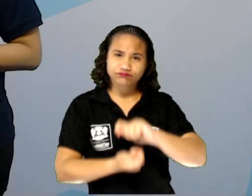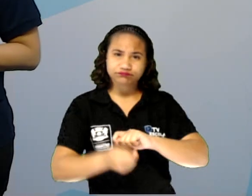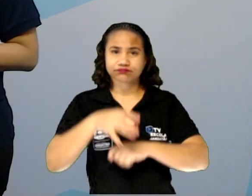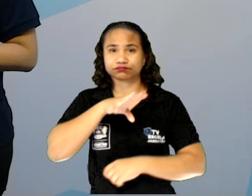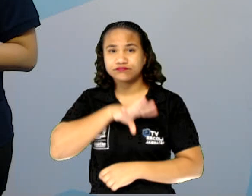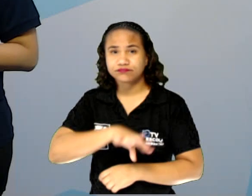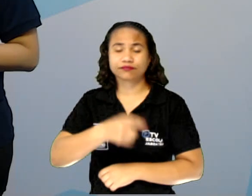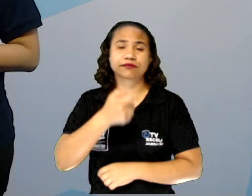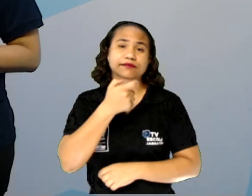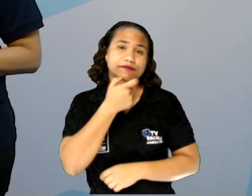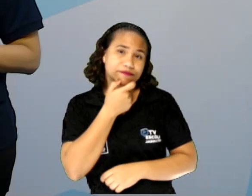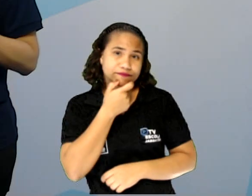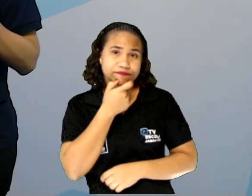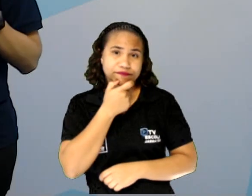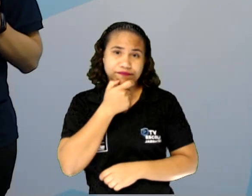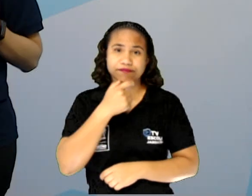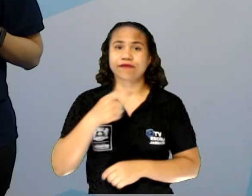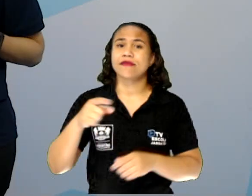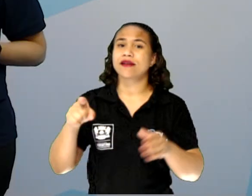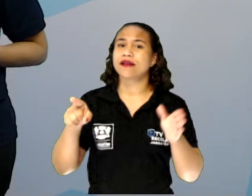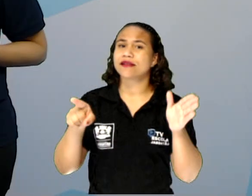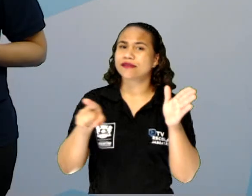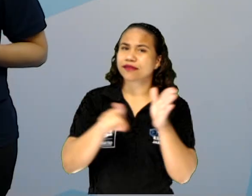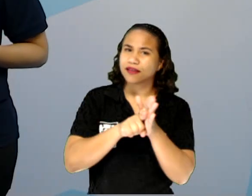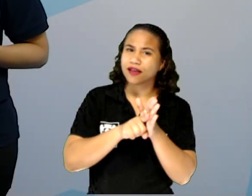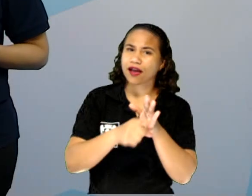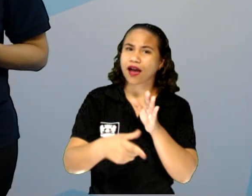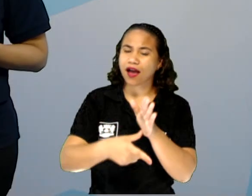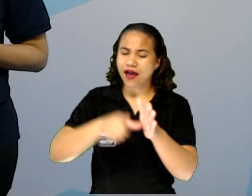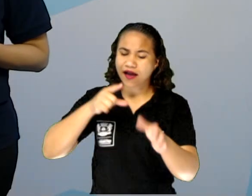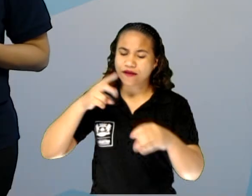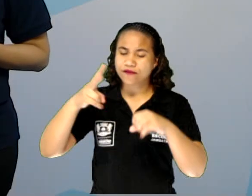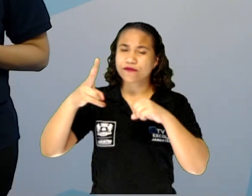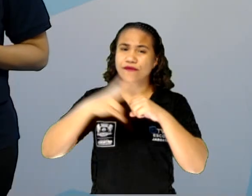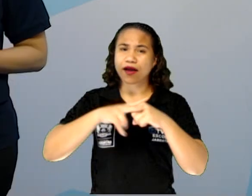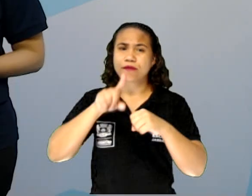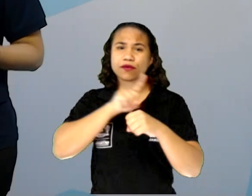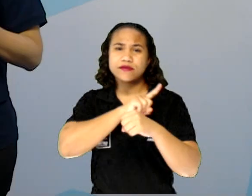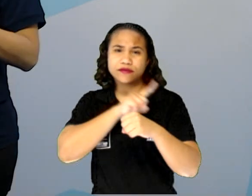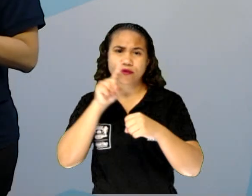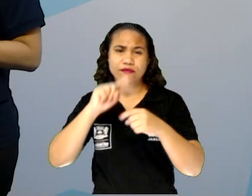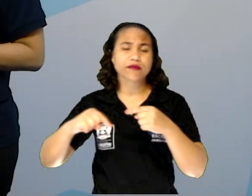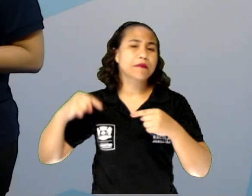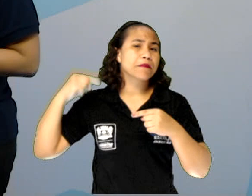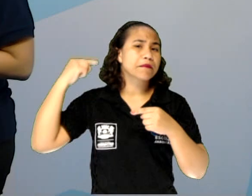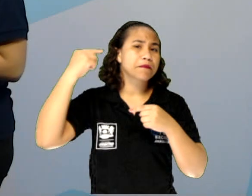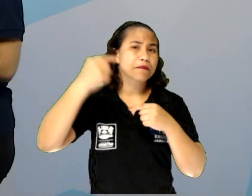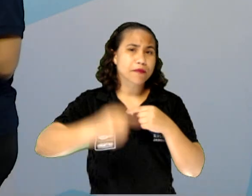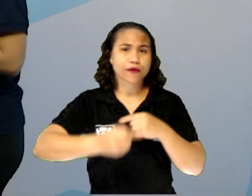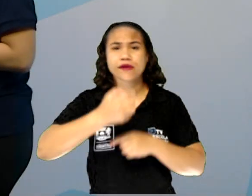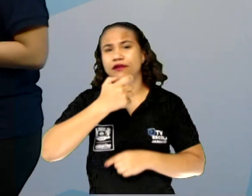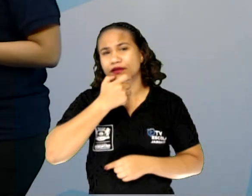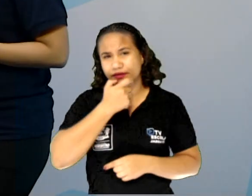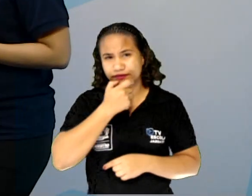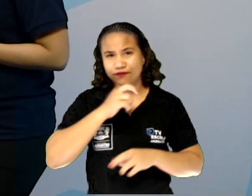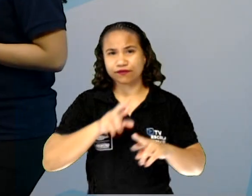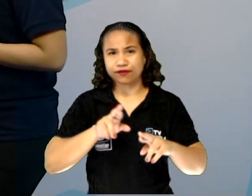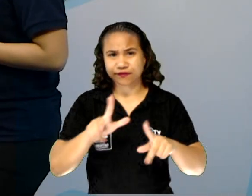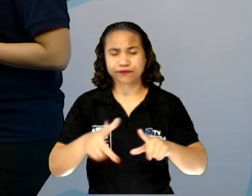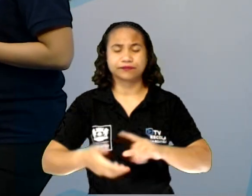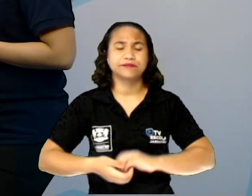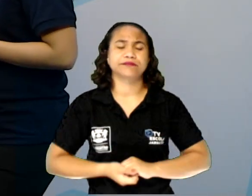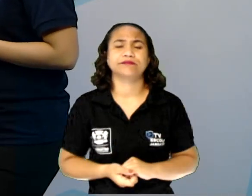inglês. A negação em português vai vir antes do verbo e em inglês vai vir depois do verbo.